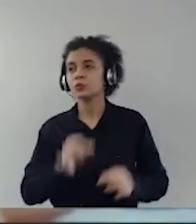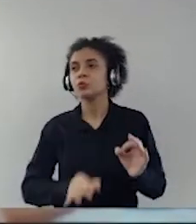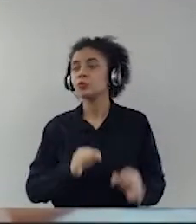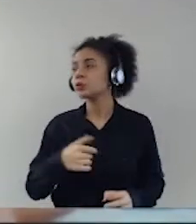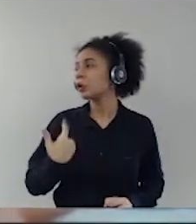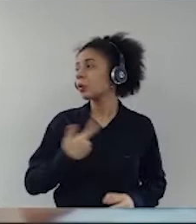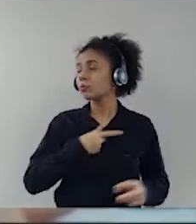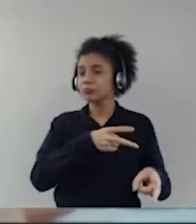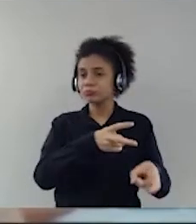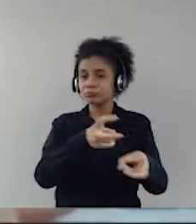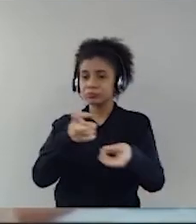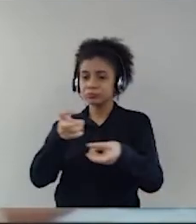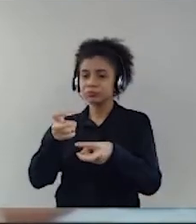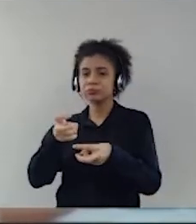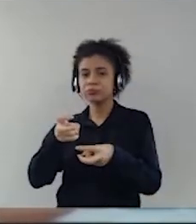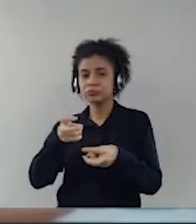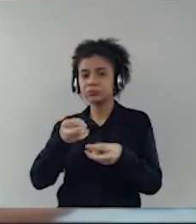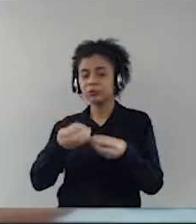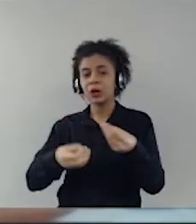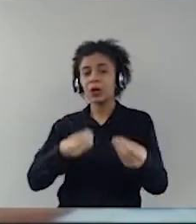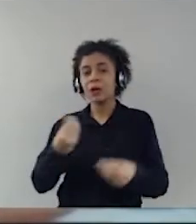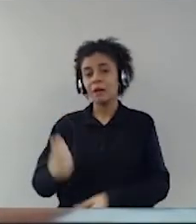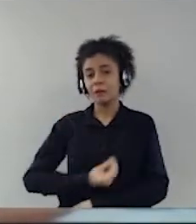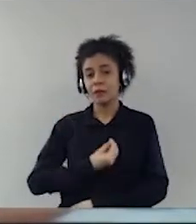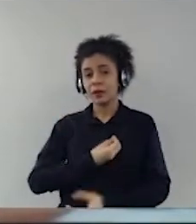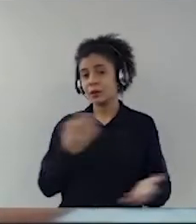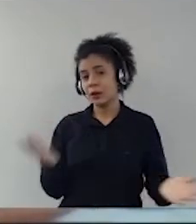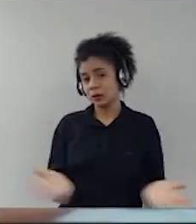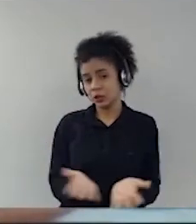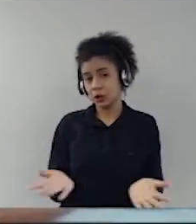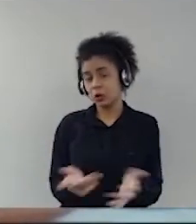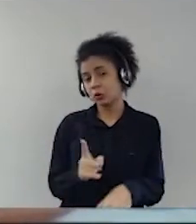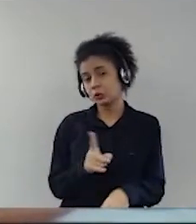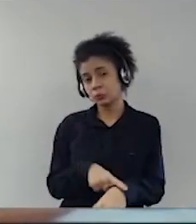nossa percepção da realidade que está posta.